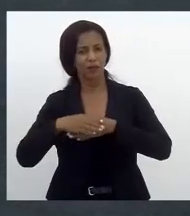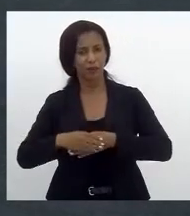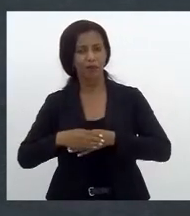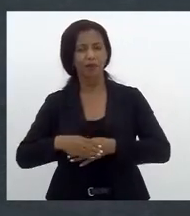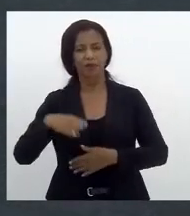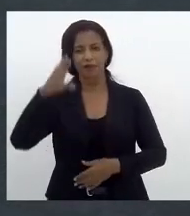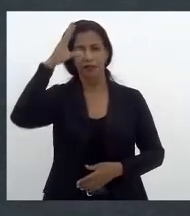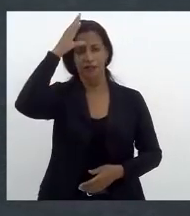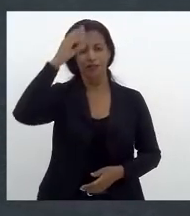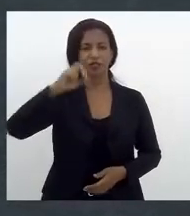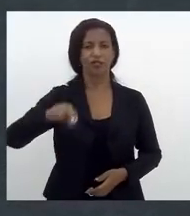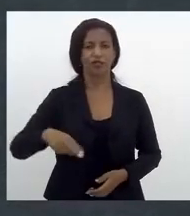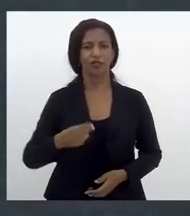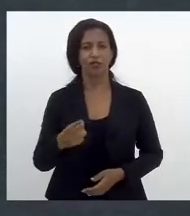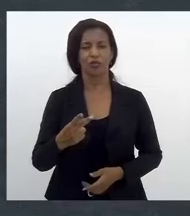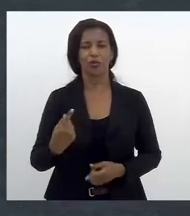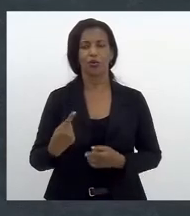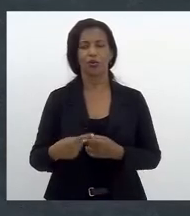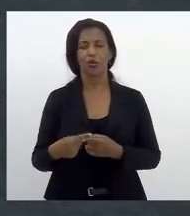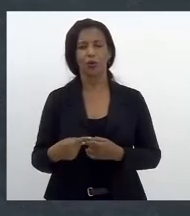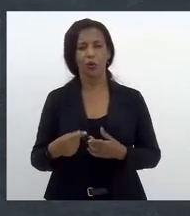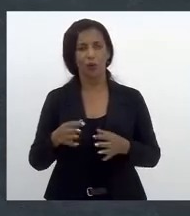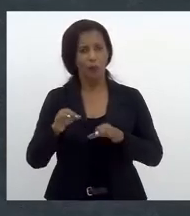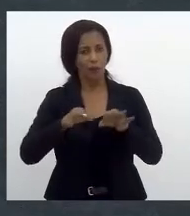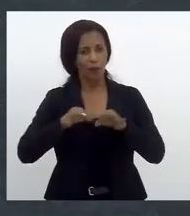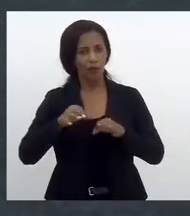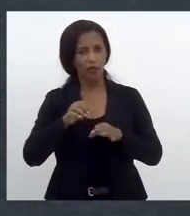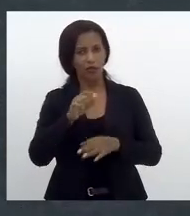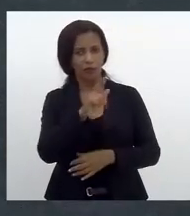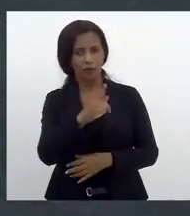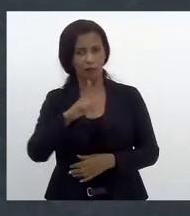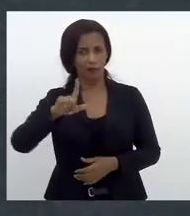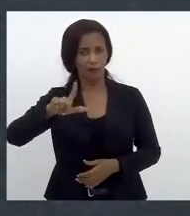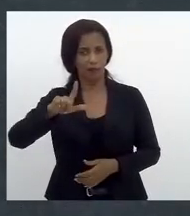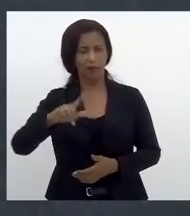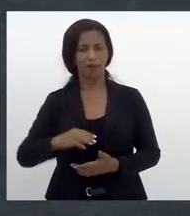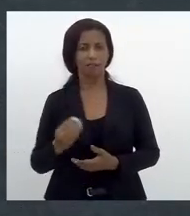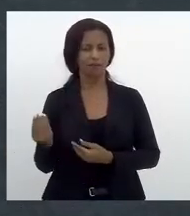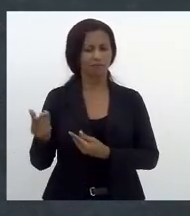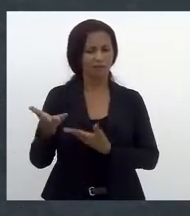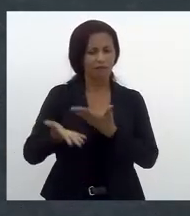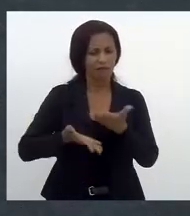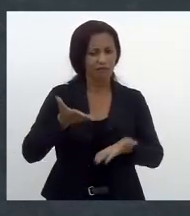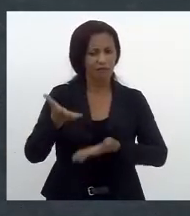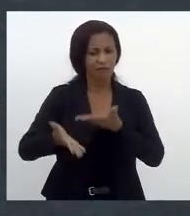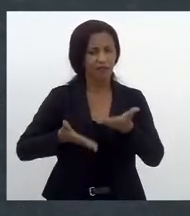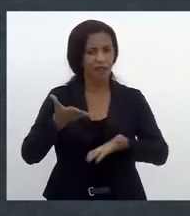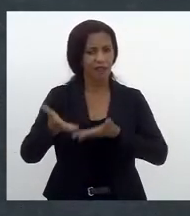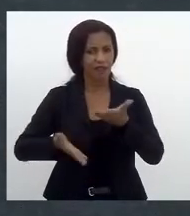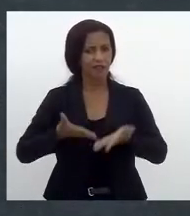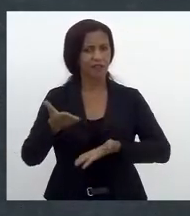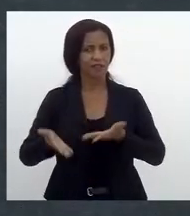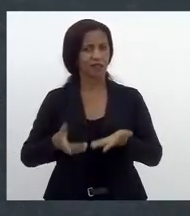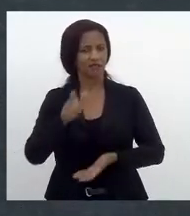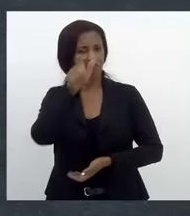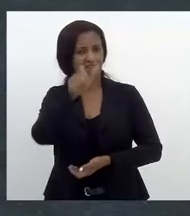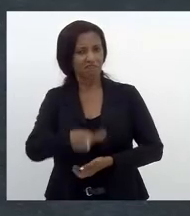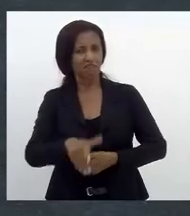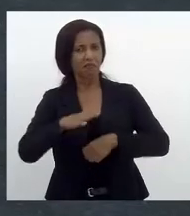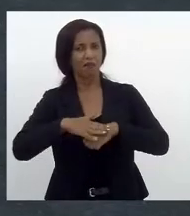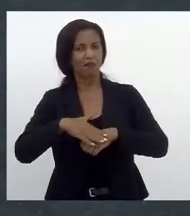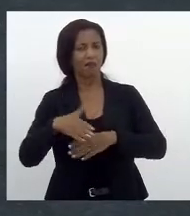Ju, porque apresenta um projeto de lei que trata do protagonismo das